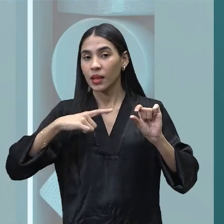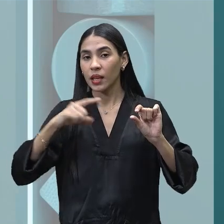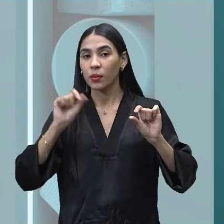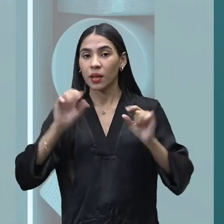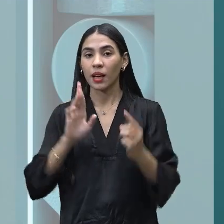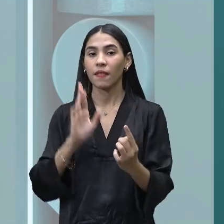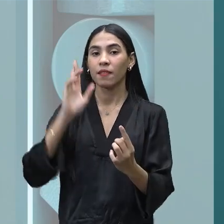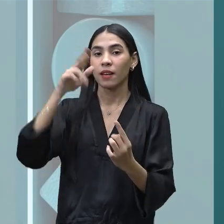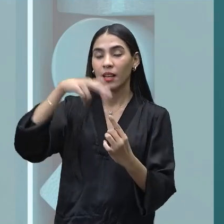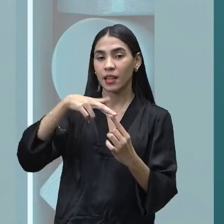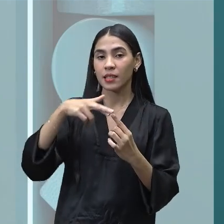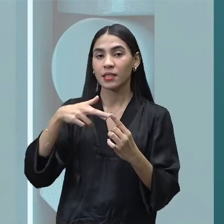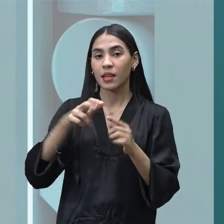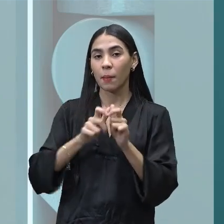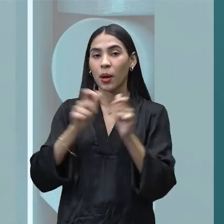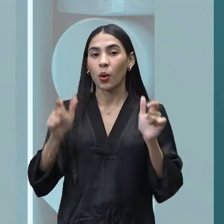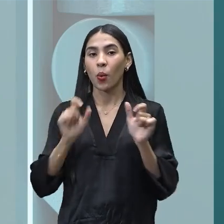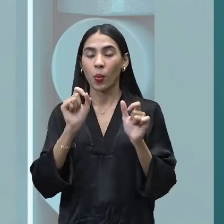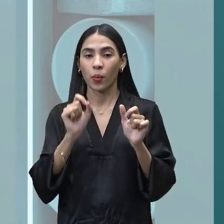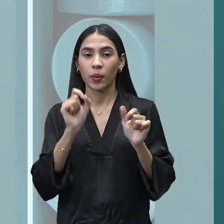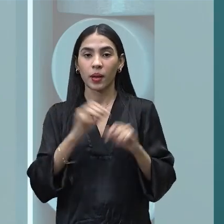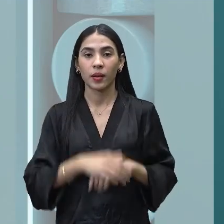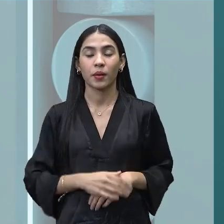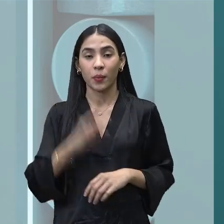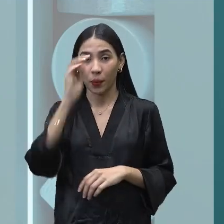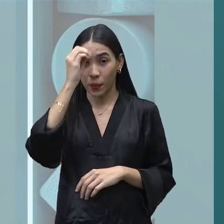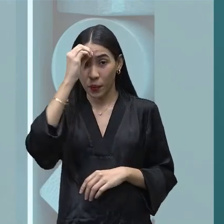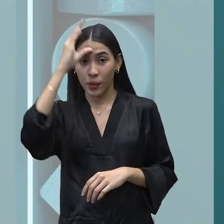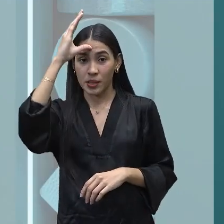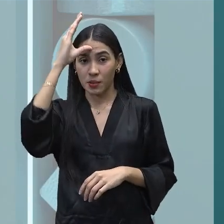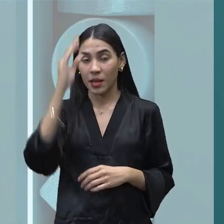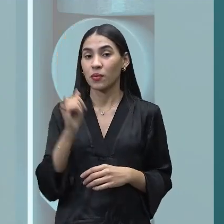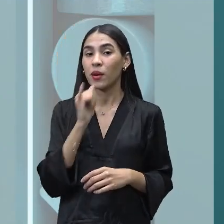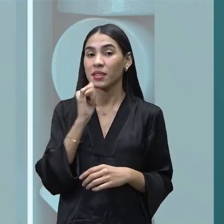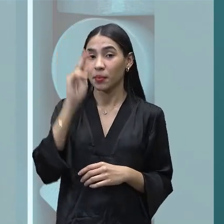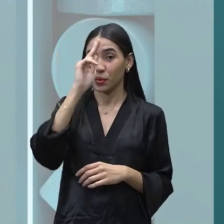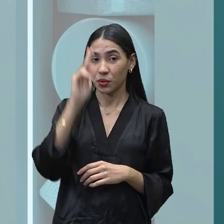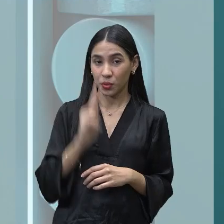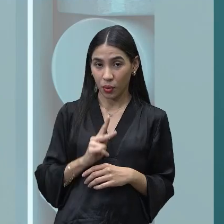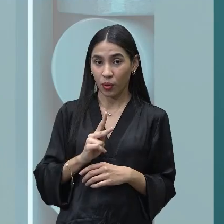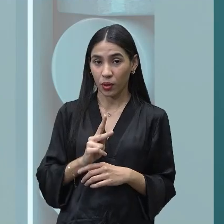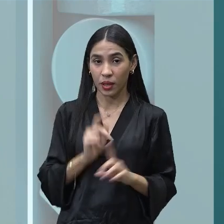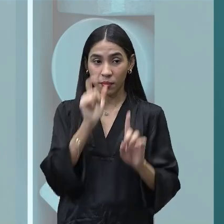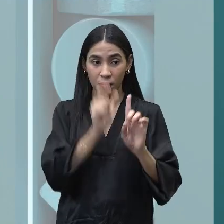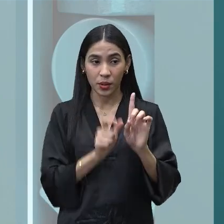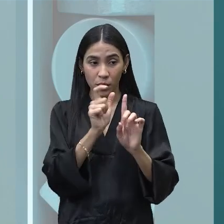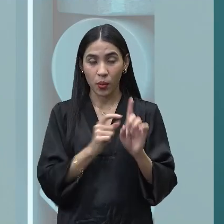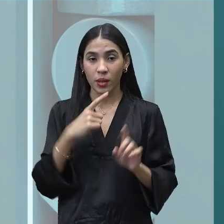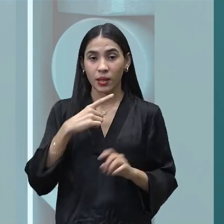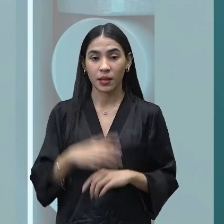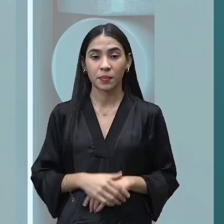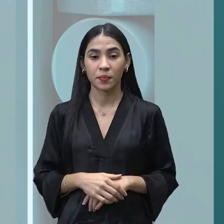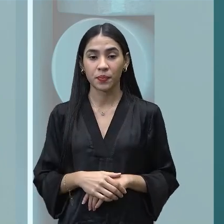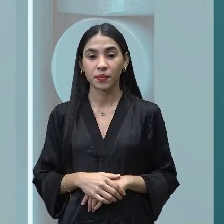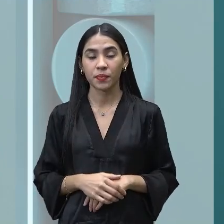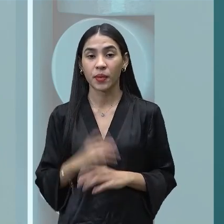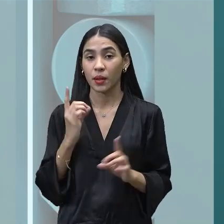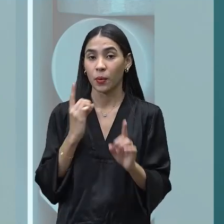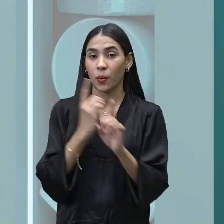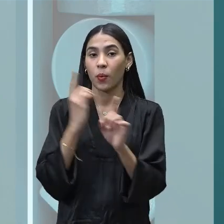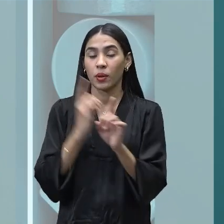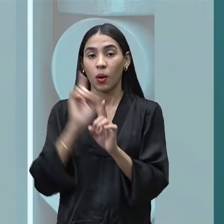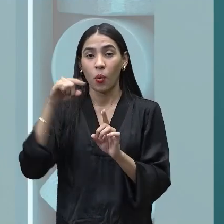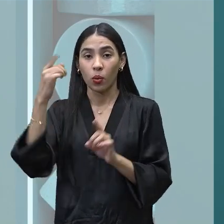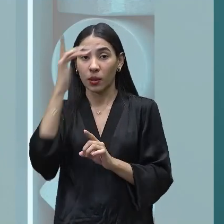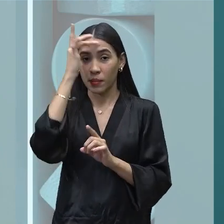destaca mais a questão do conhecimento, ou seja, daquela bagagem que o sujeito traz quando se encontra com a outra